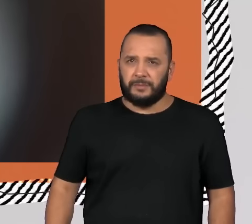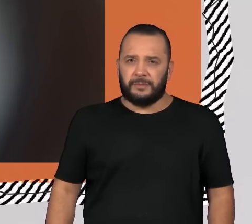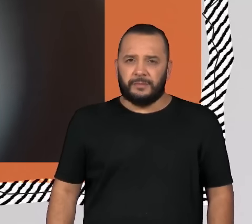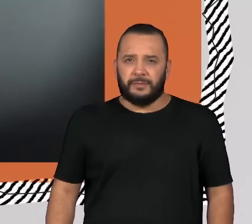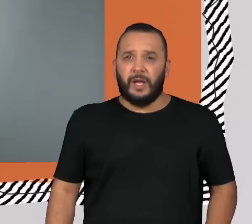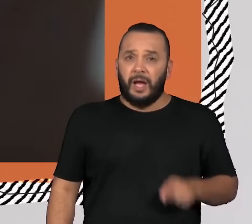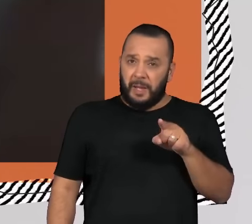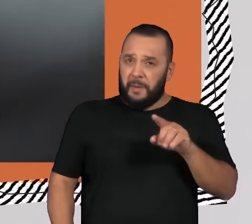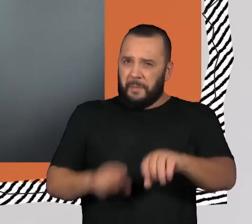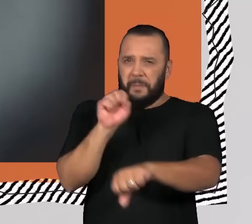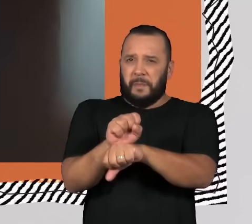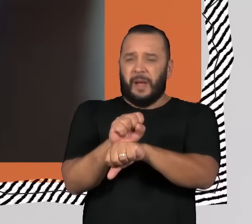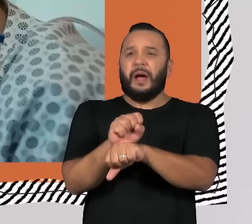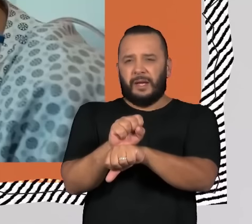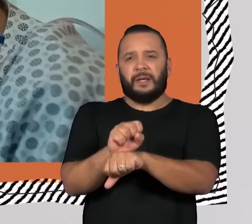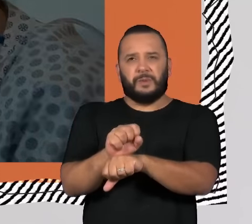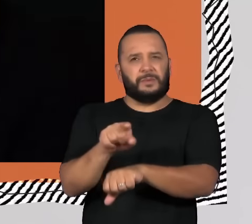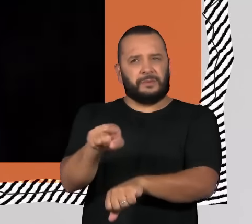Stop it.